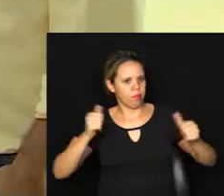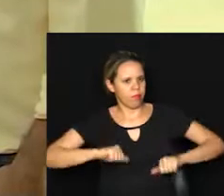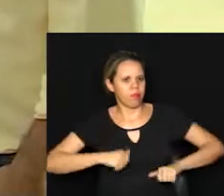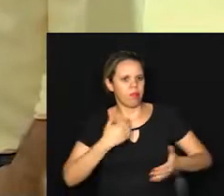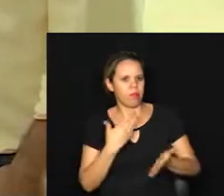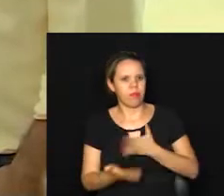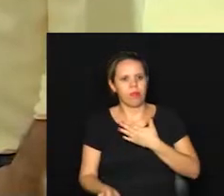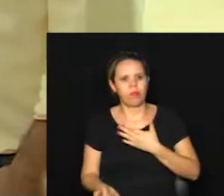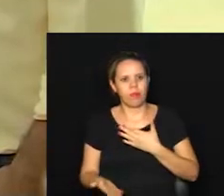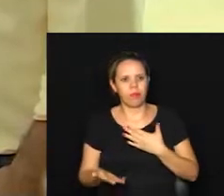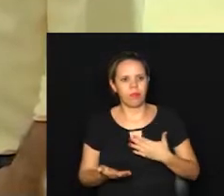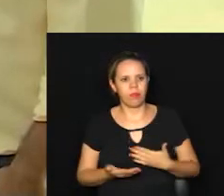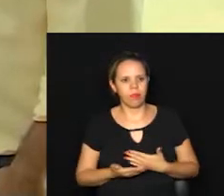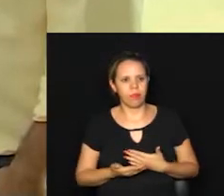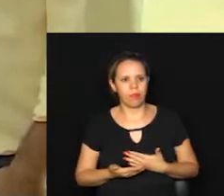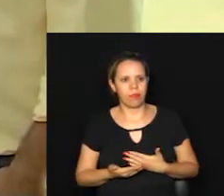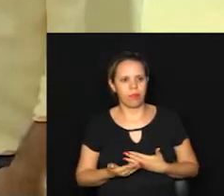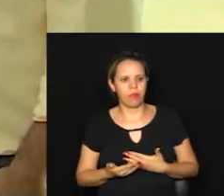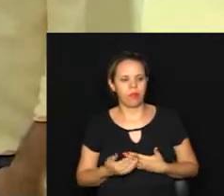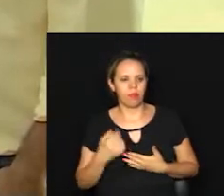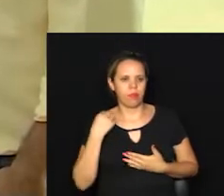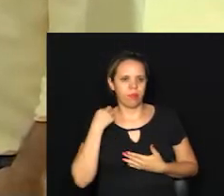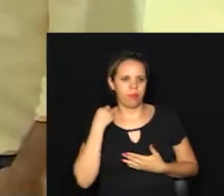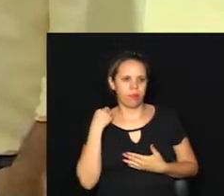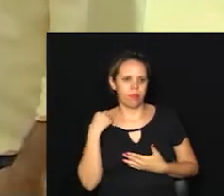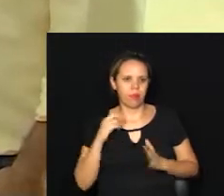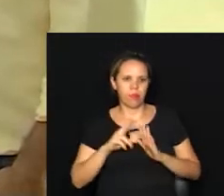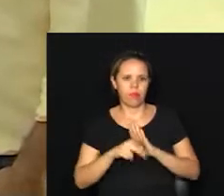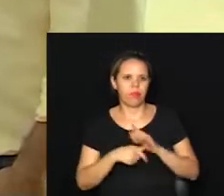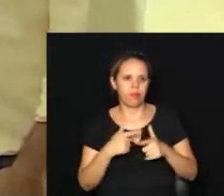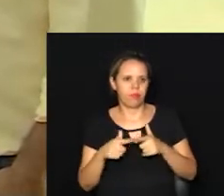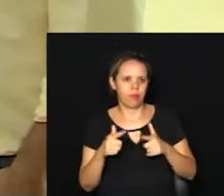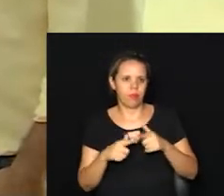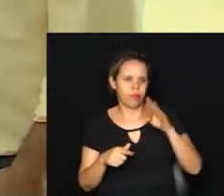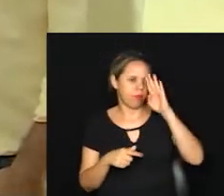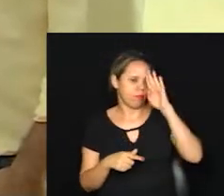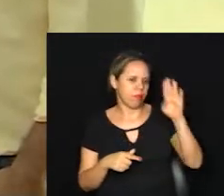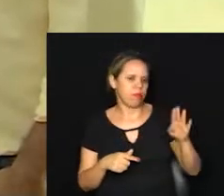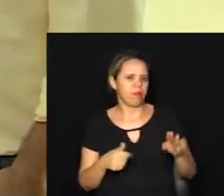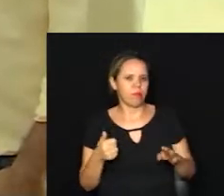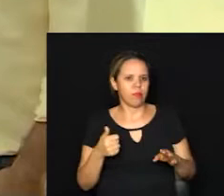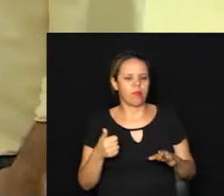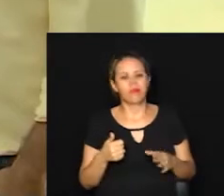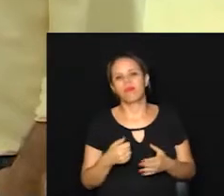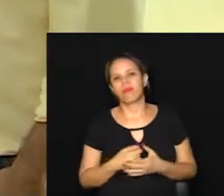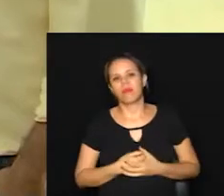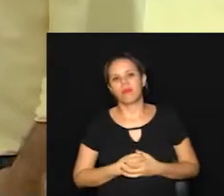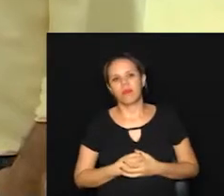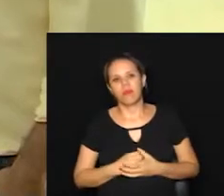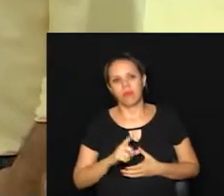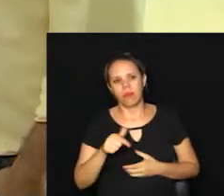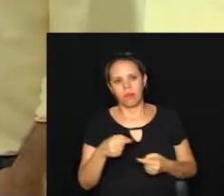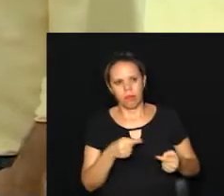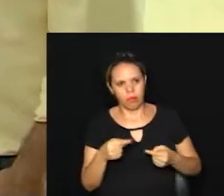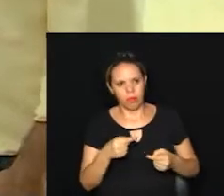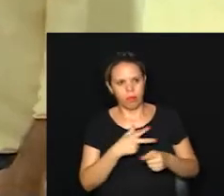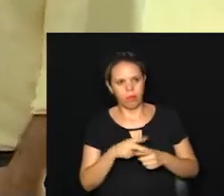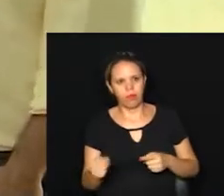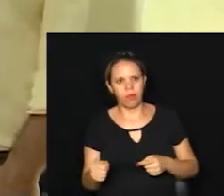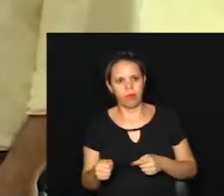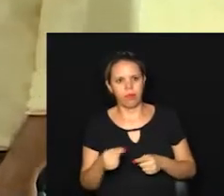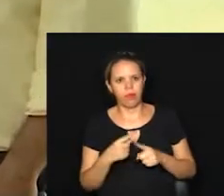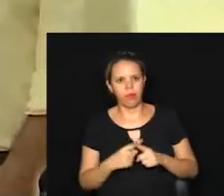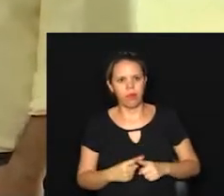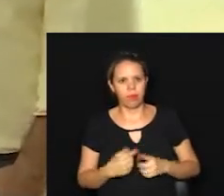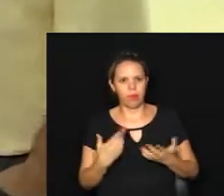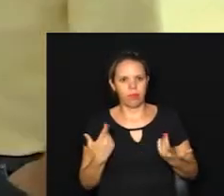derrota, costuma ter sérios problemas, principalmente nos primeiros jogos pós-derby, para se recuperar no campeonato.